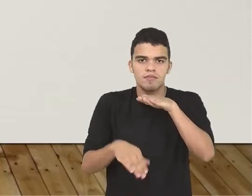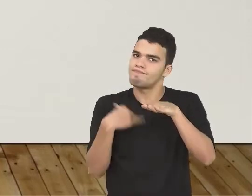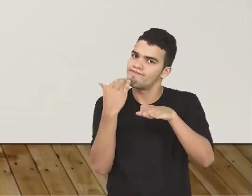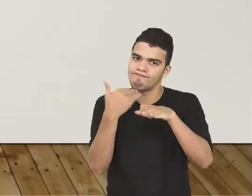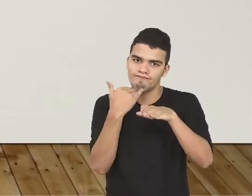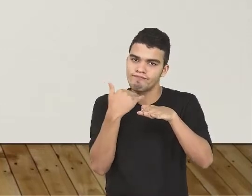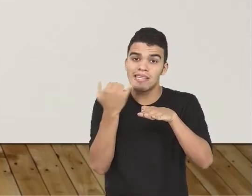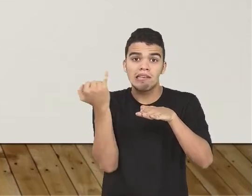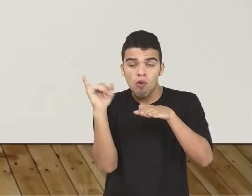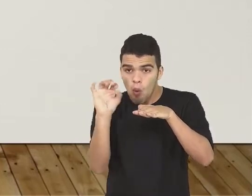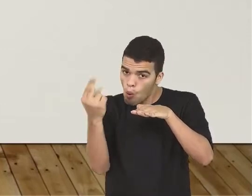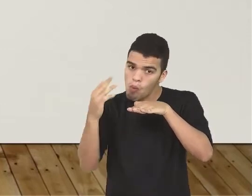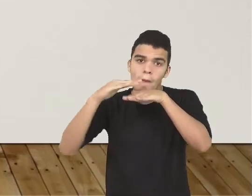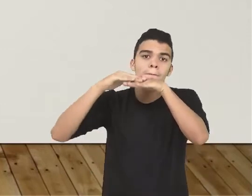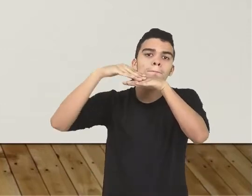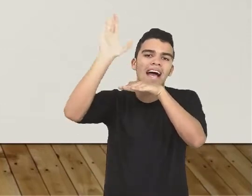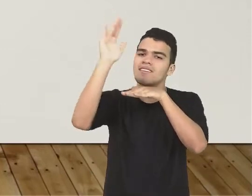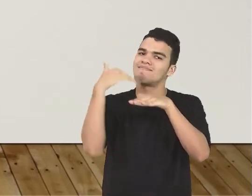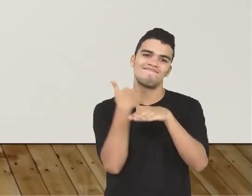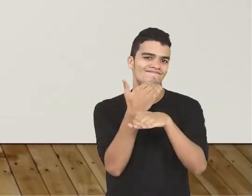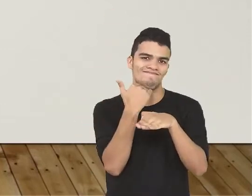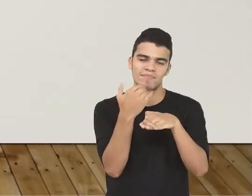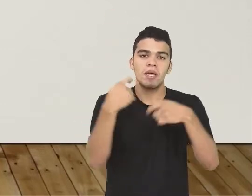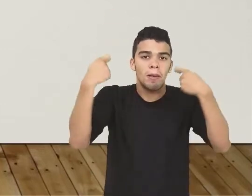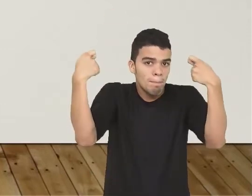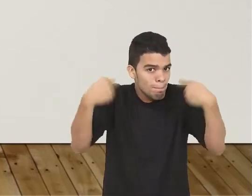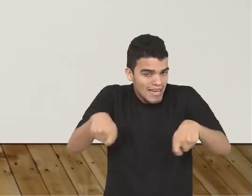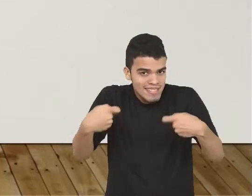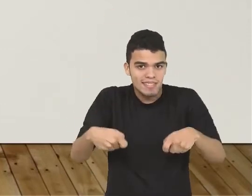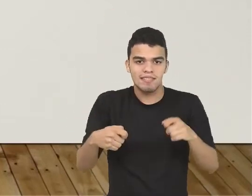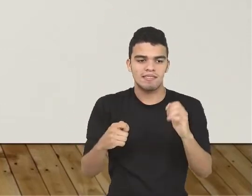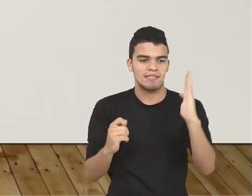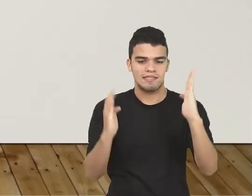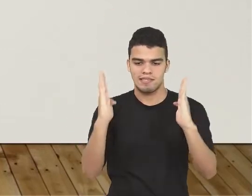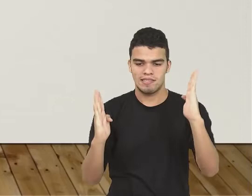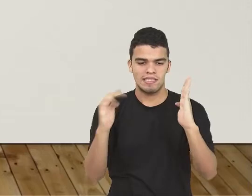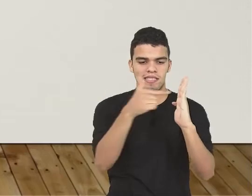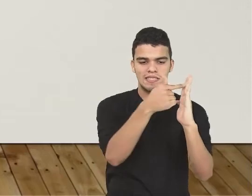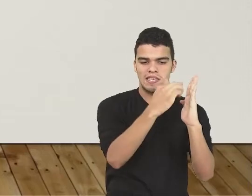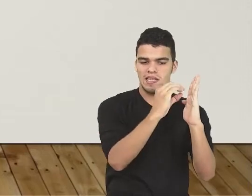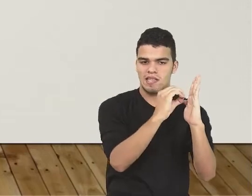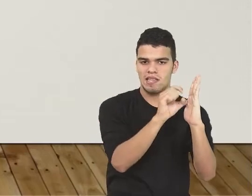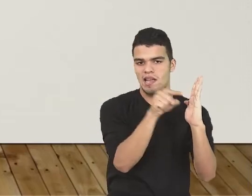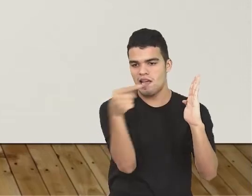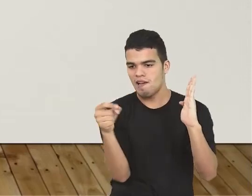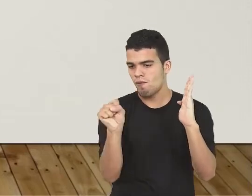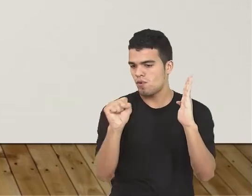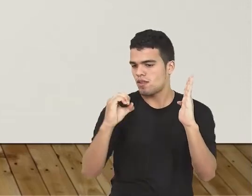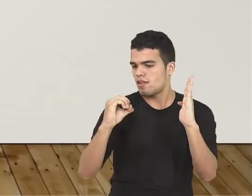coisa. O álcool líquido, ele só é recomendado